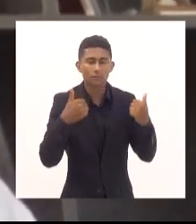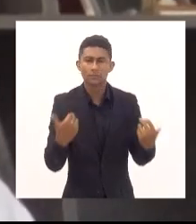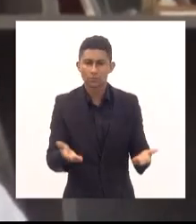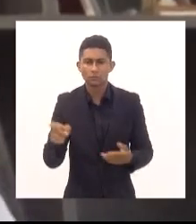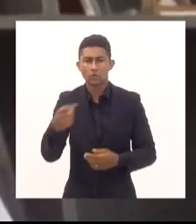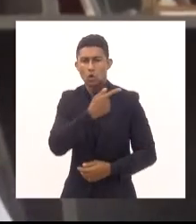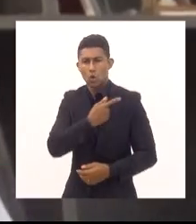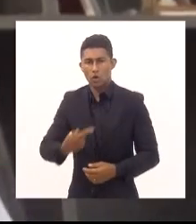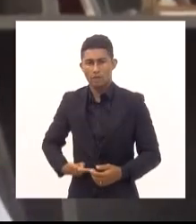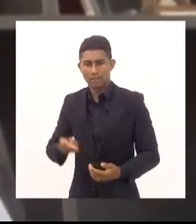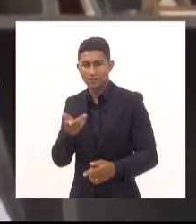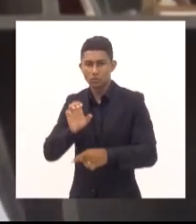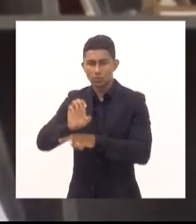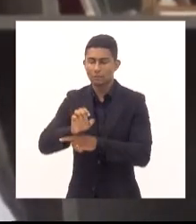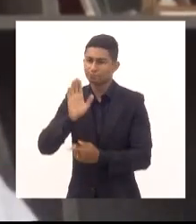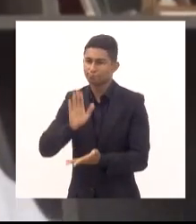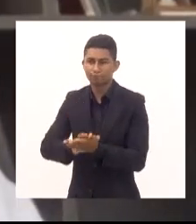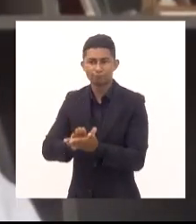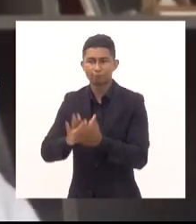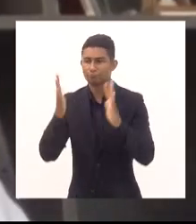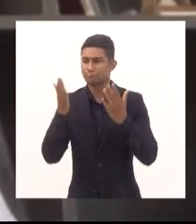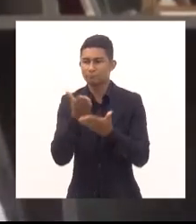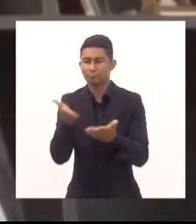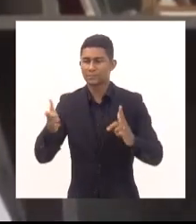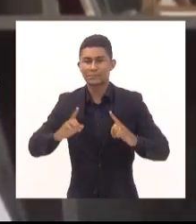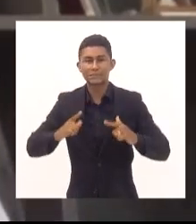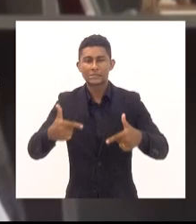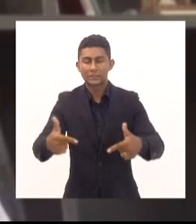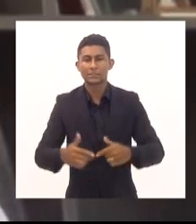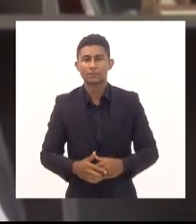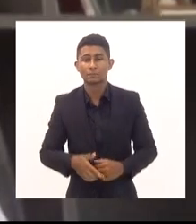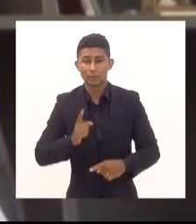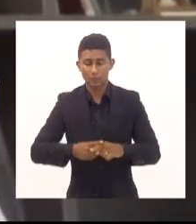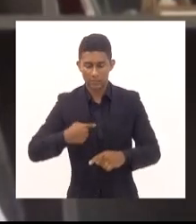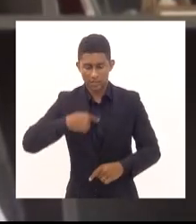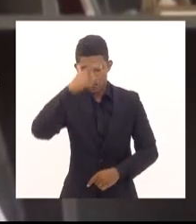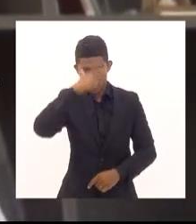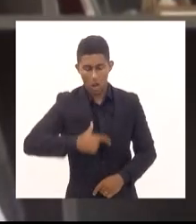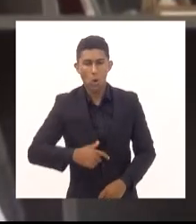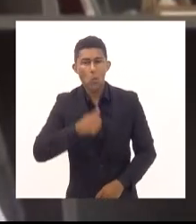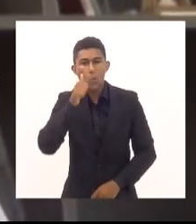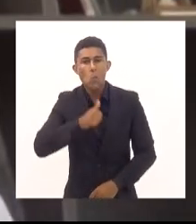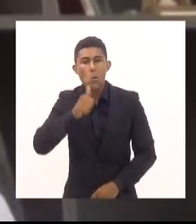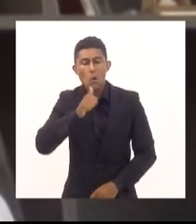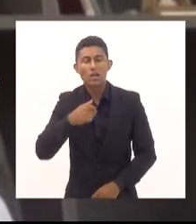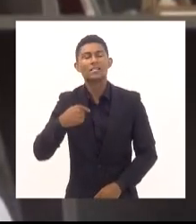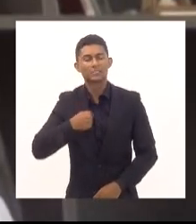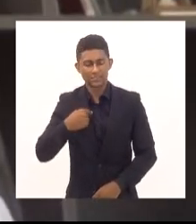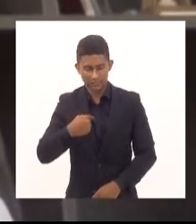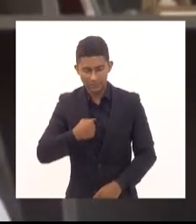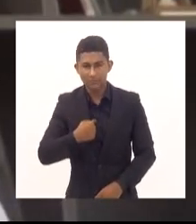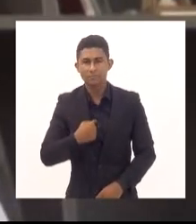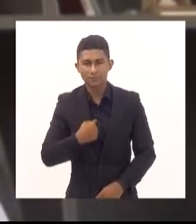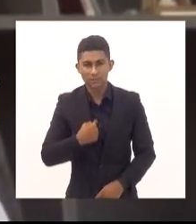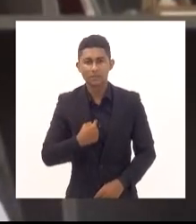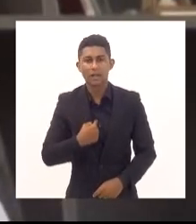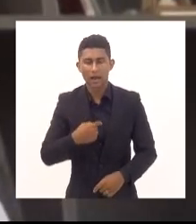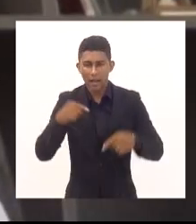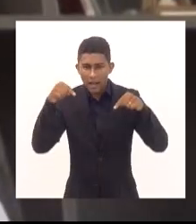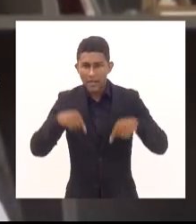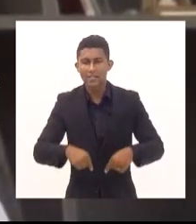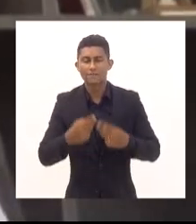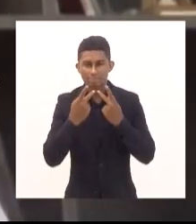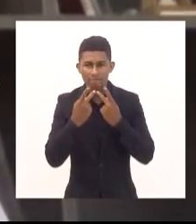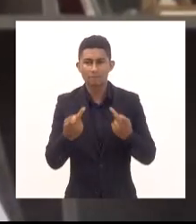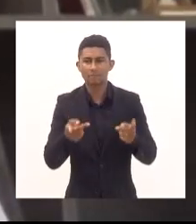o governo do Estado por essas iniciativas, porque como mulher eu não poderia também deixar de